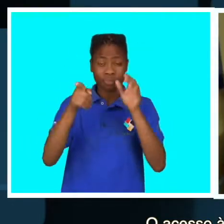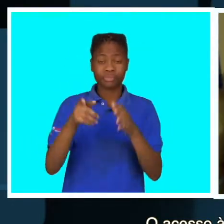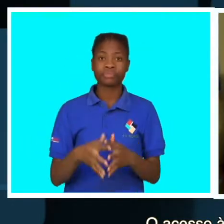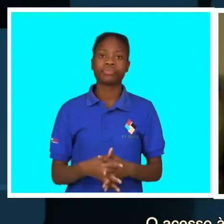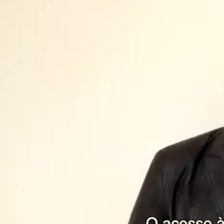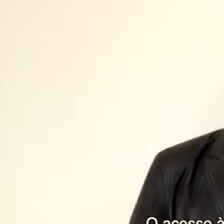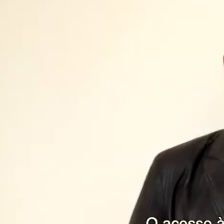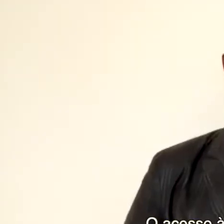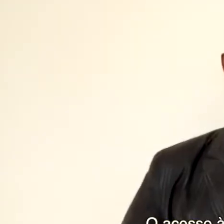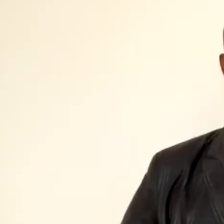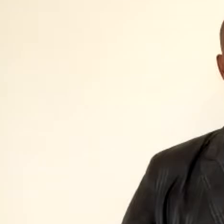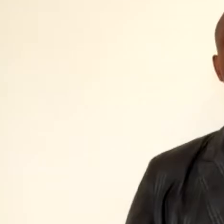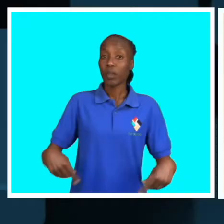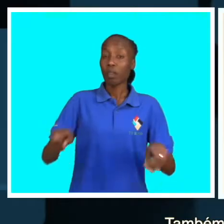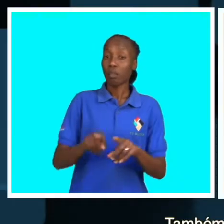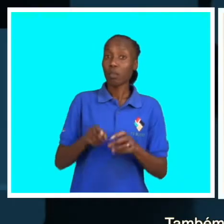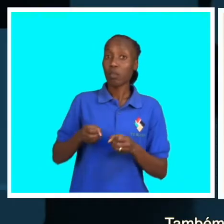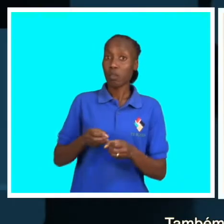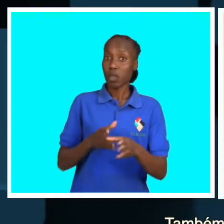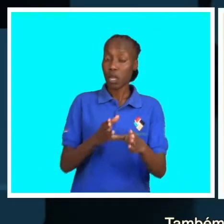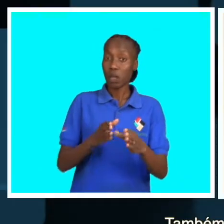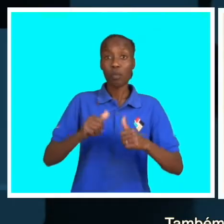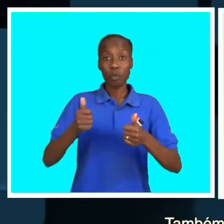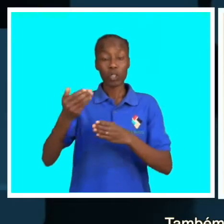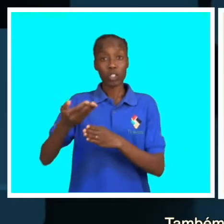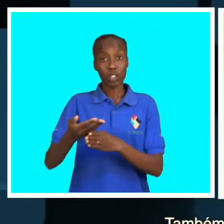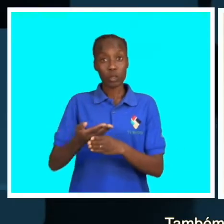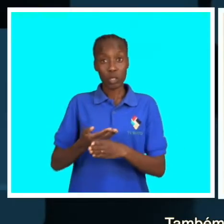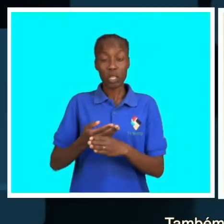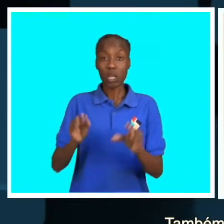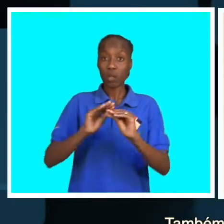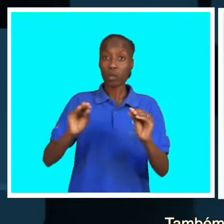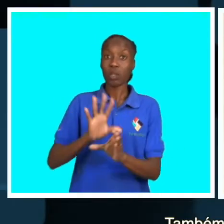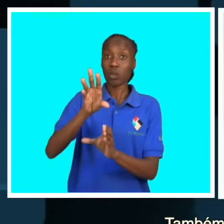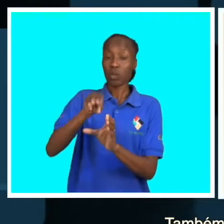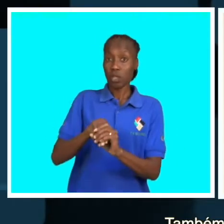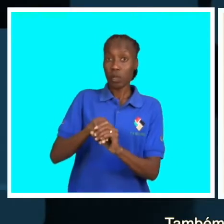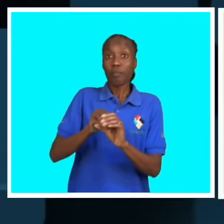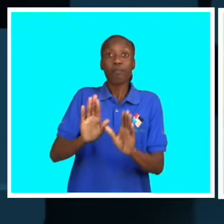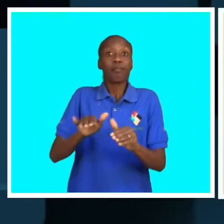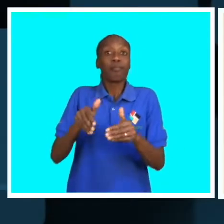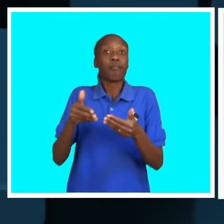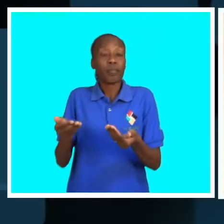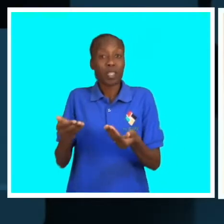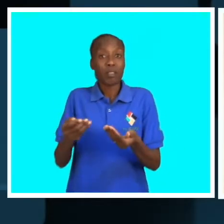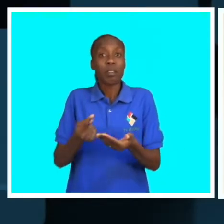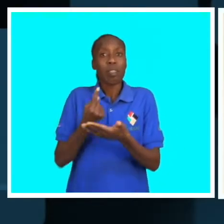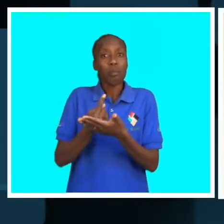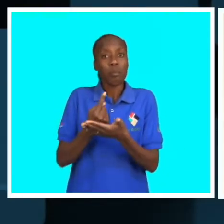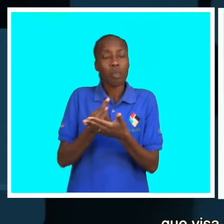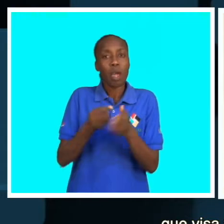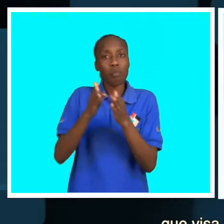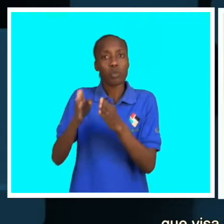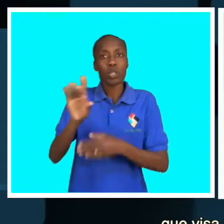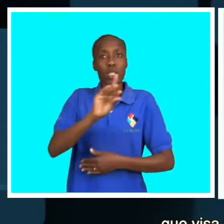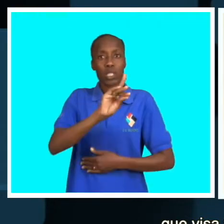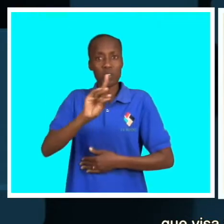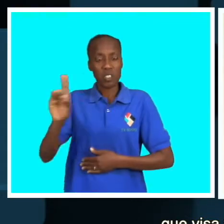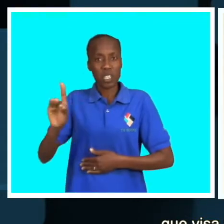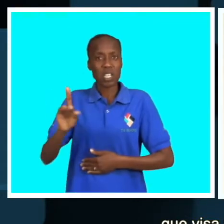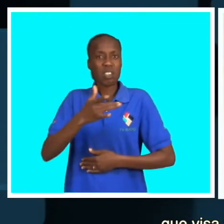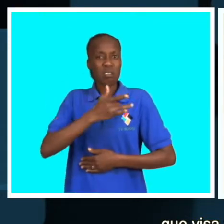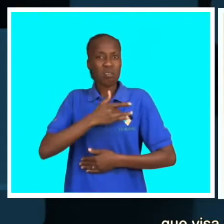mereceu atenção nesta capacitação. A lei para o nome de nós da Universidade da Educação Inclusiva que visa potenciar as